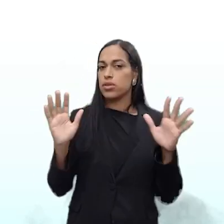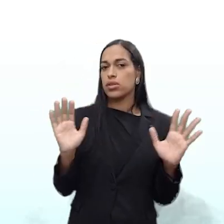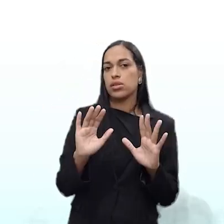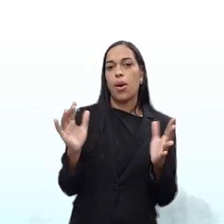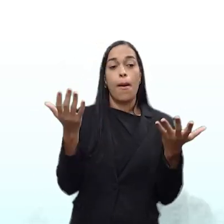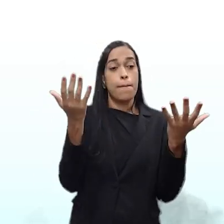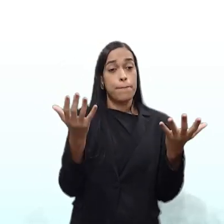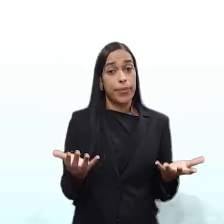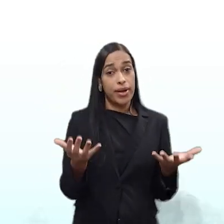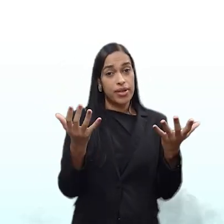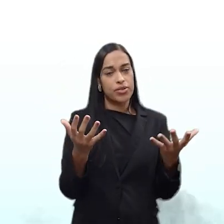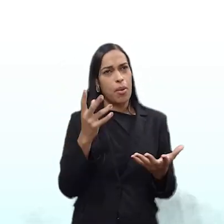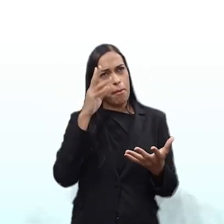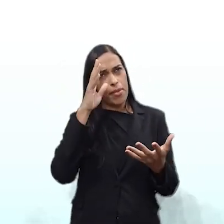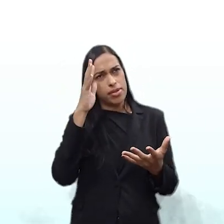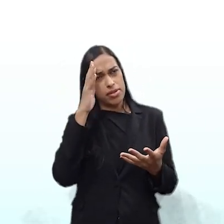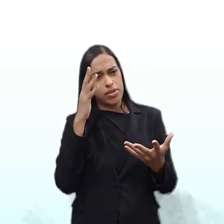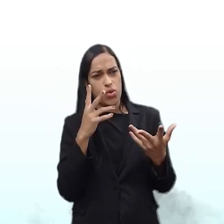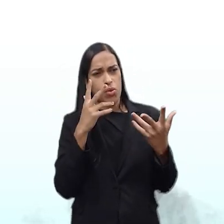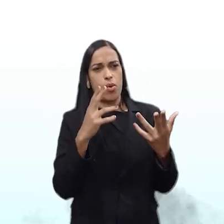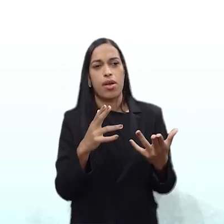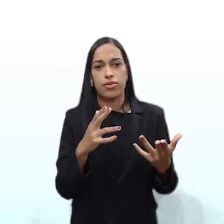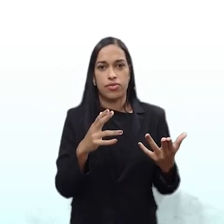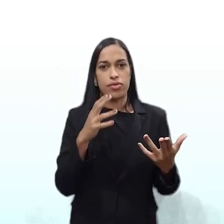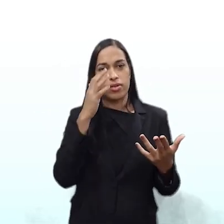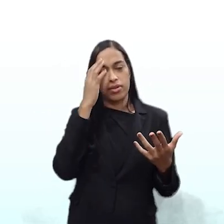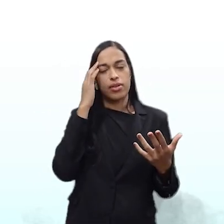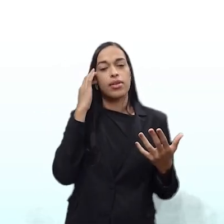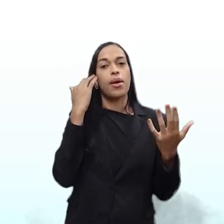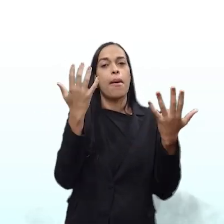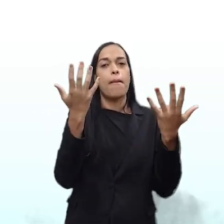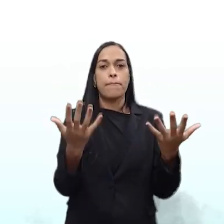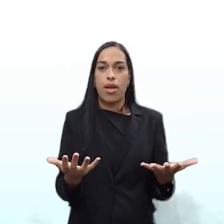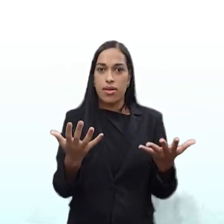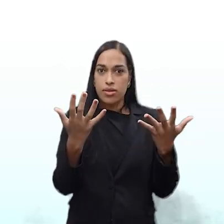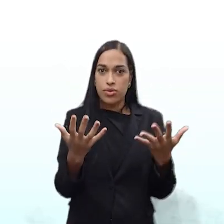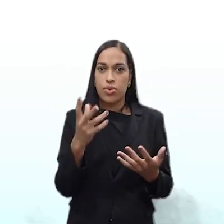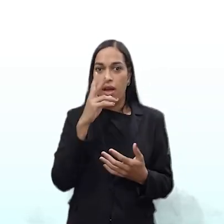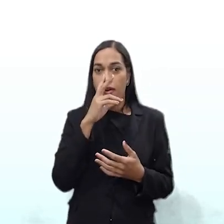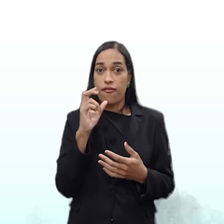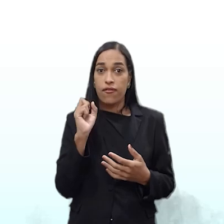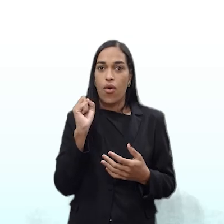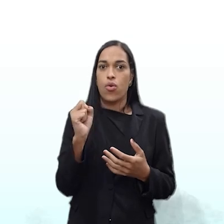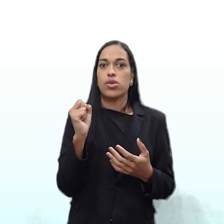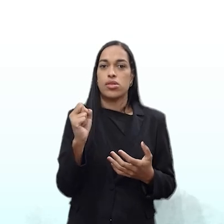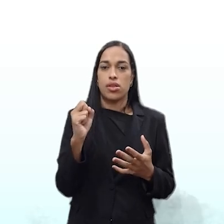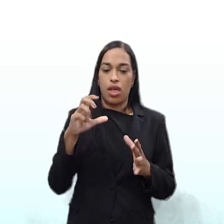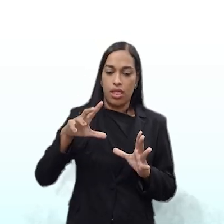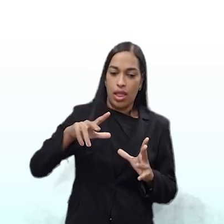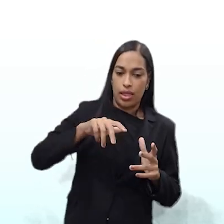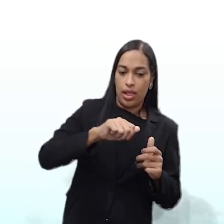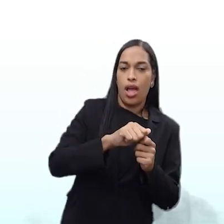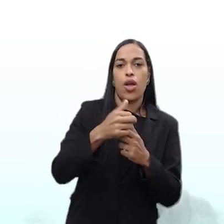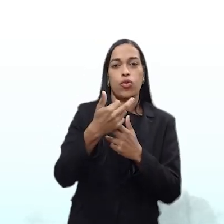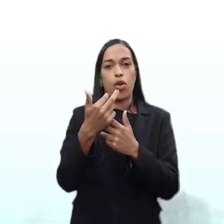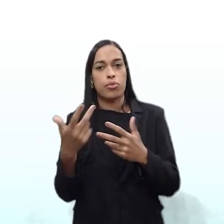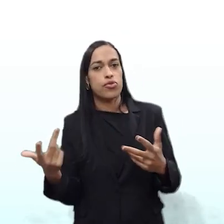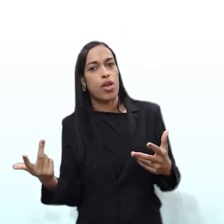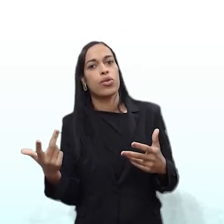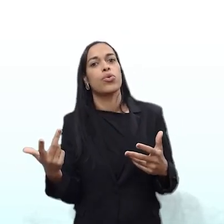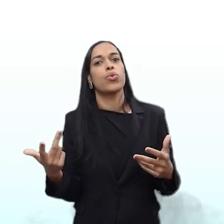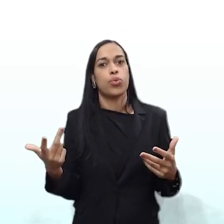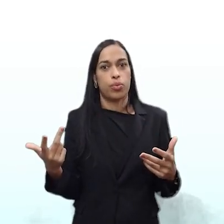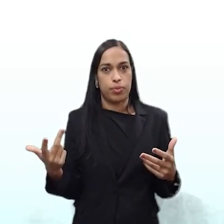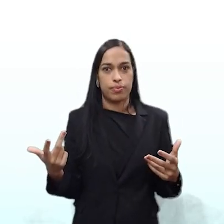normal, pensando que as duas são forças de ação e reação. Peso é a força que a Terra atrai o objeto e a normal é a